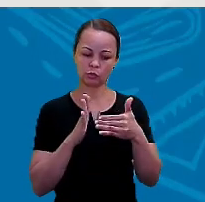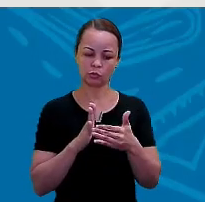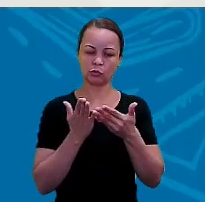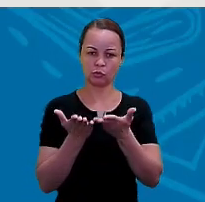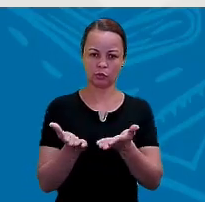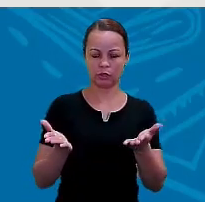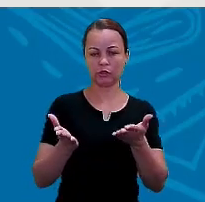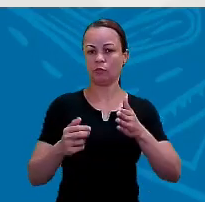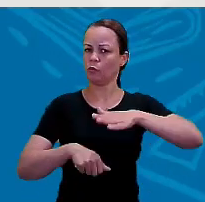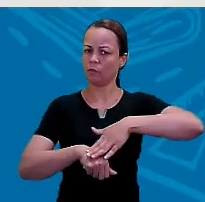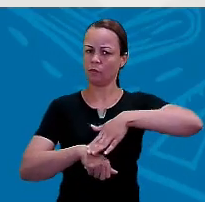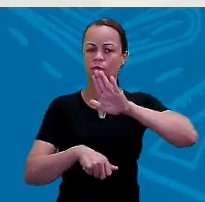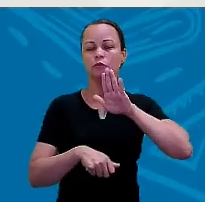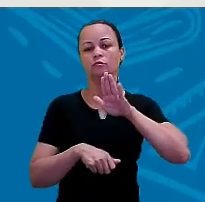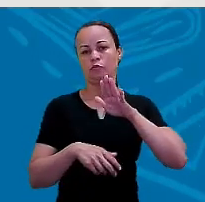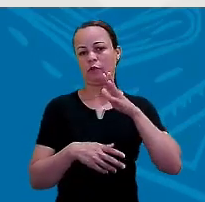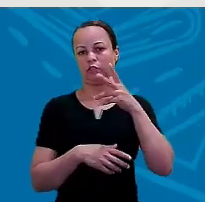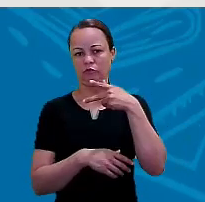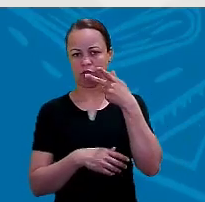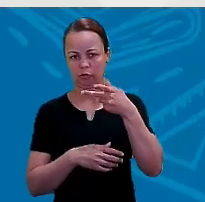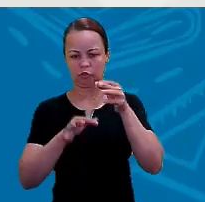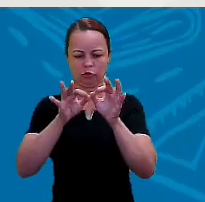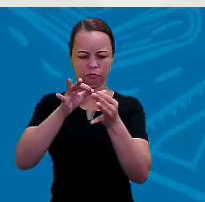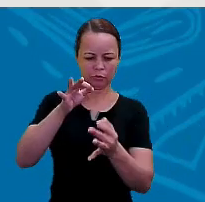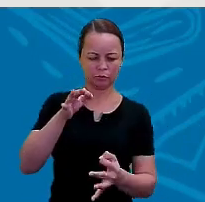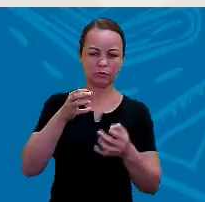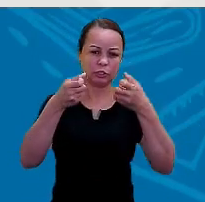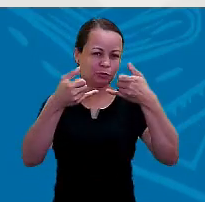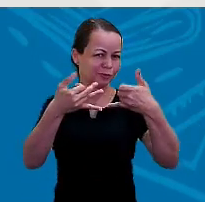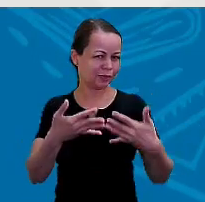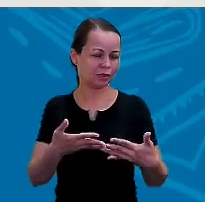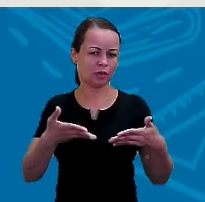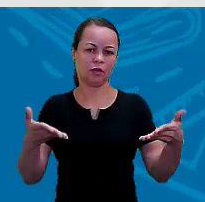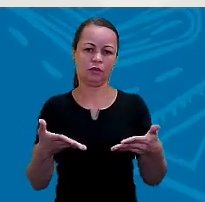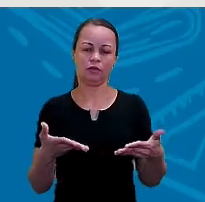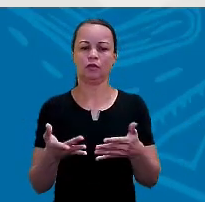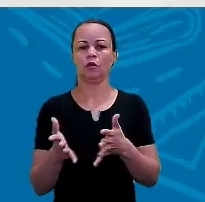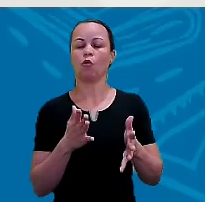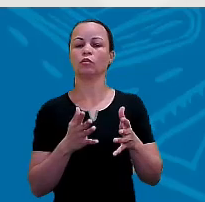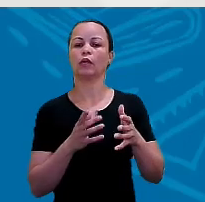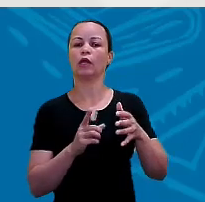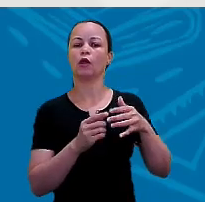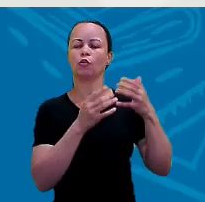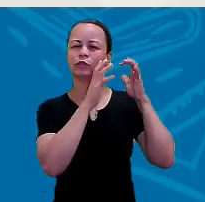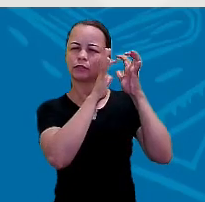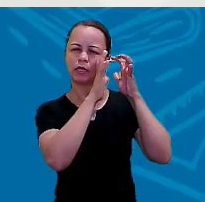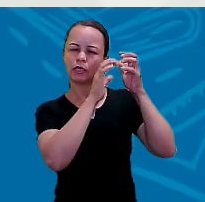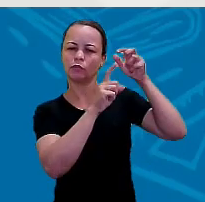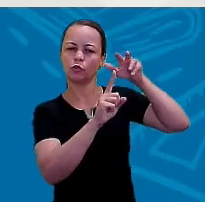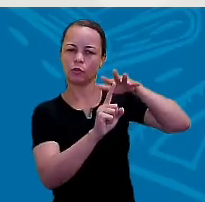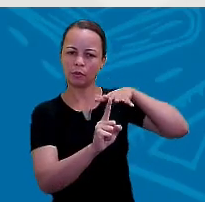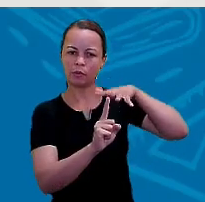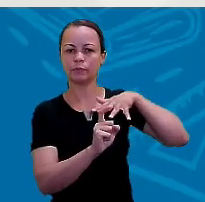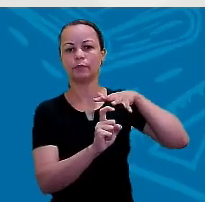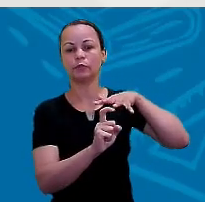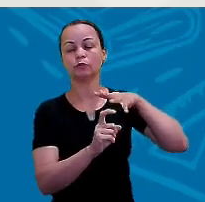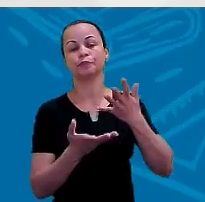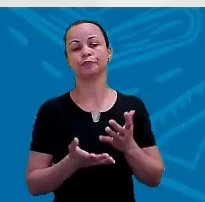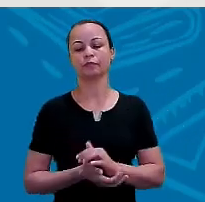por muito mais que a gente vai falar quando o tema é mitos do cérebro. Porque, gente, o cérebro